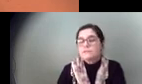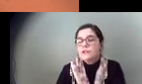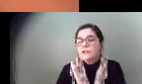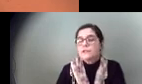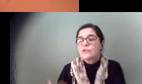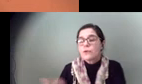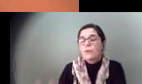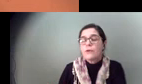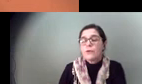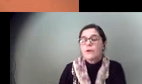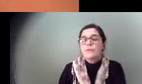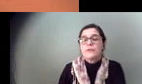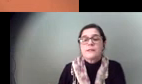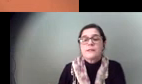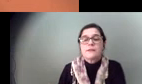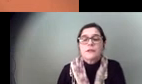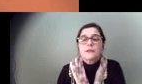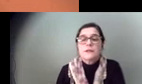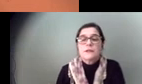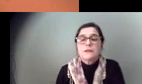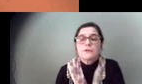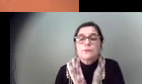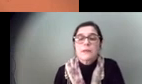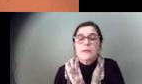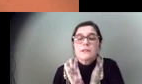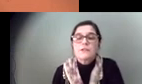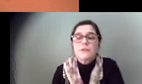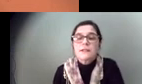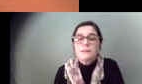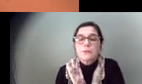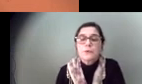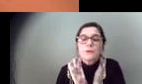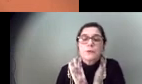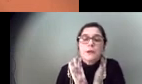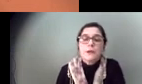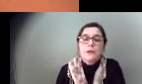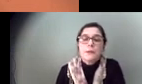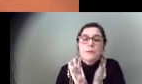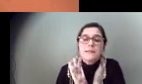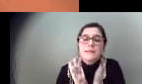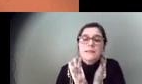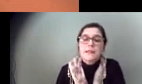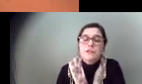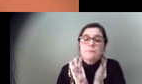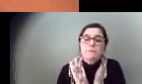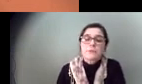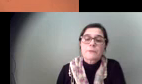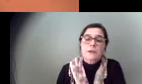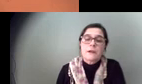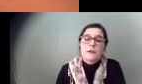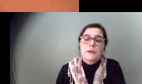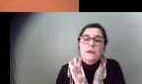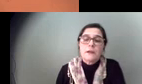gente tinha que, de alguma forma, fazer com que isso estivesse muito presente